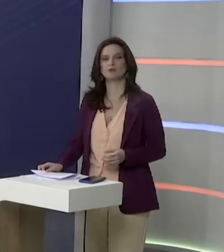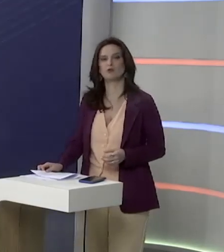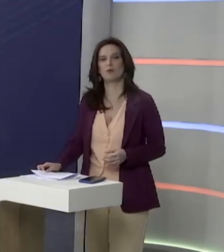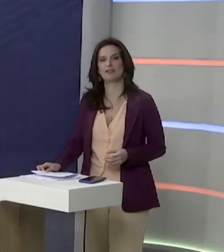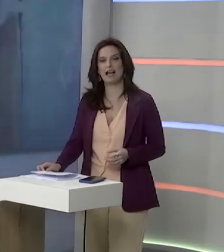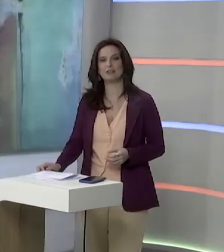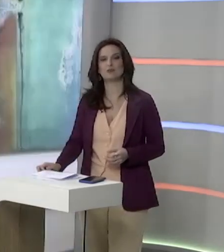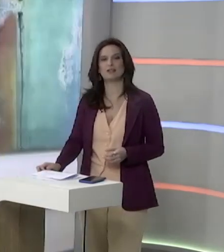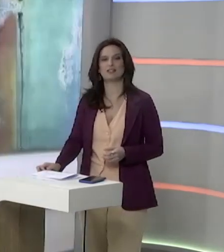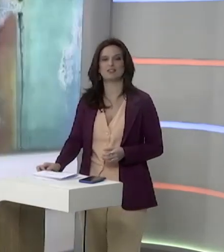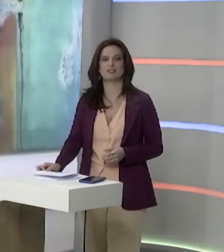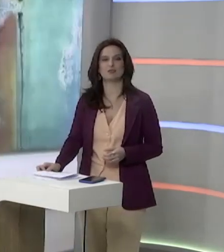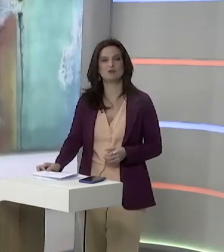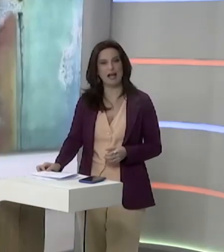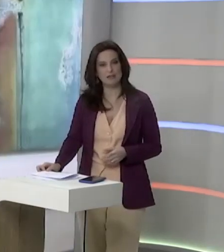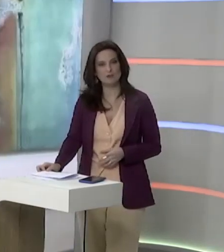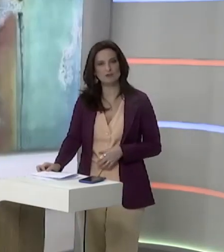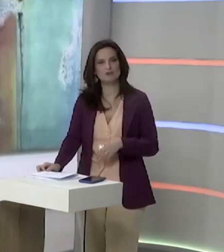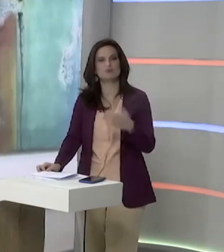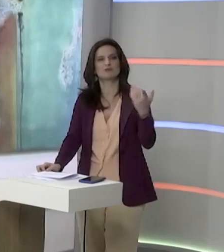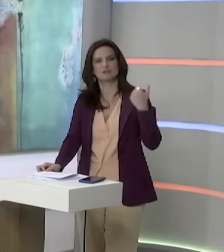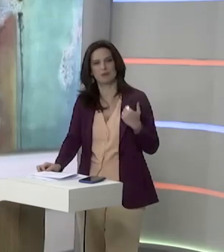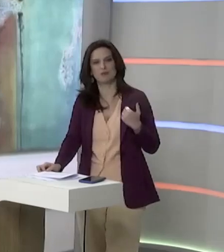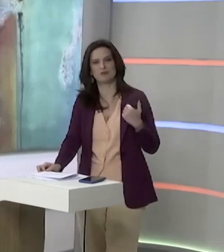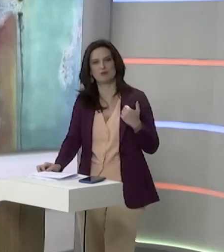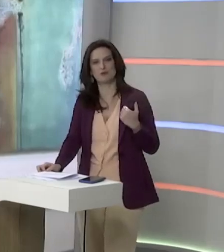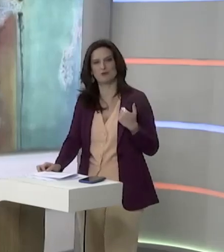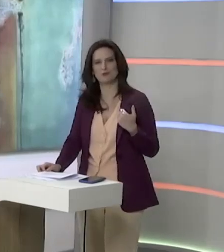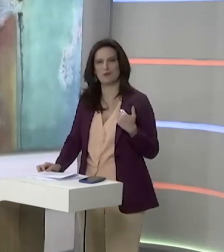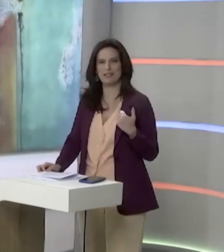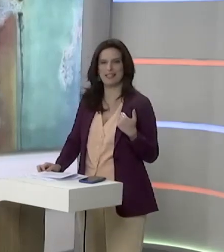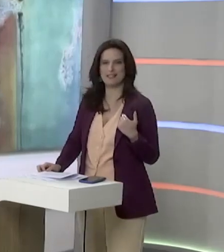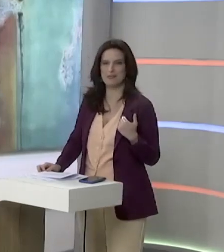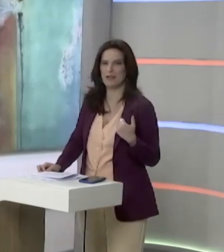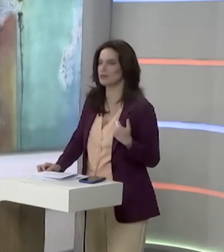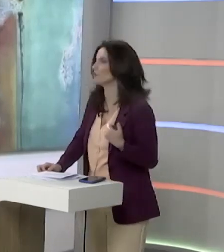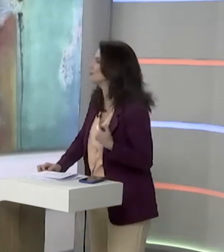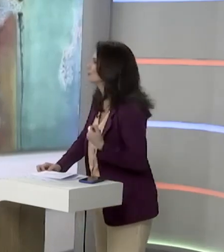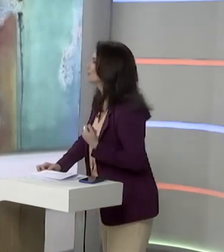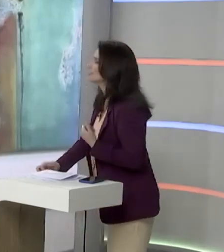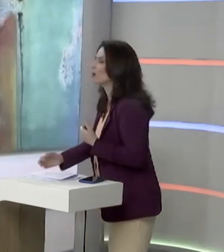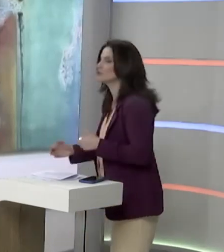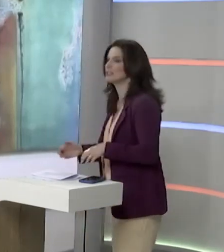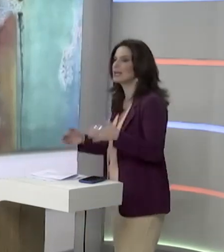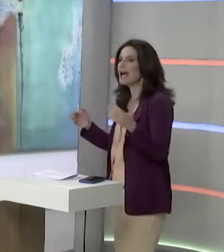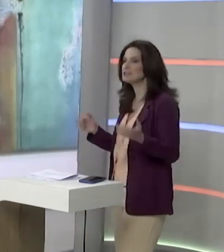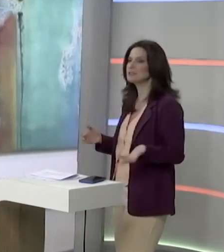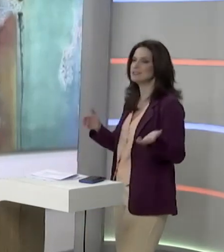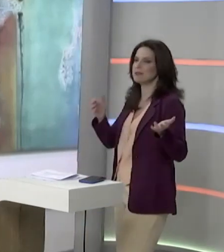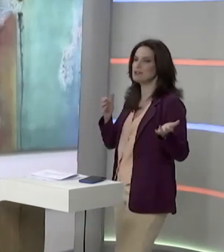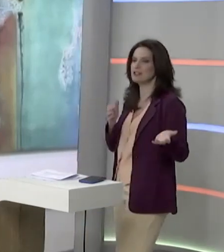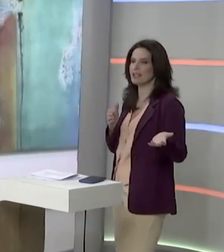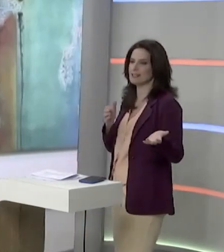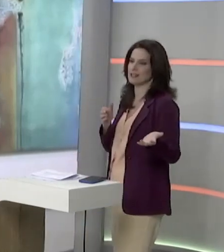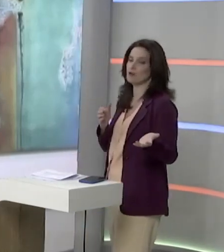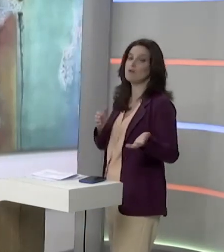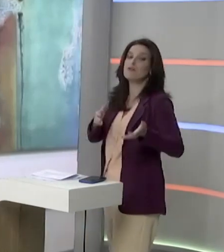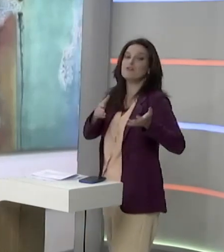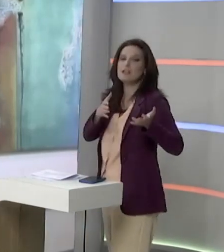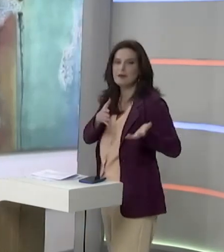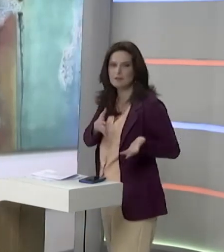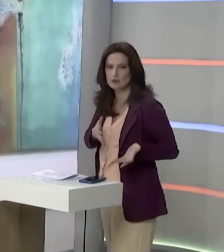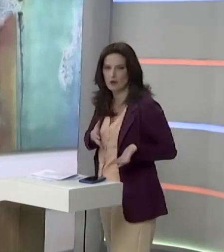E nós vamos comentar sobre estes resultados, chamando de volta o nosso comentarista Miguel Daúde. Daúde, caso a